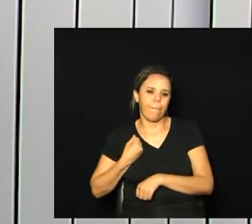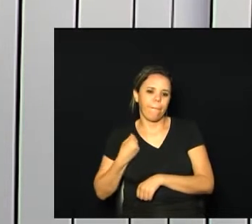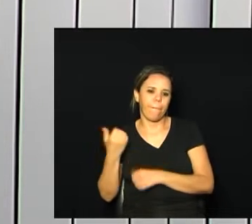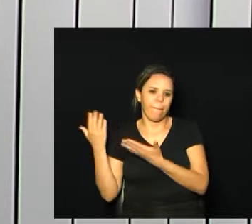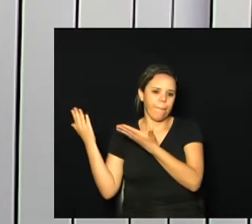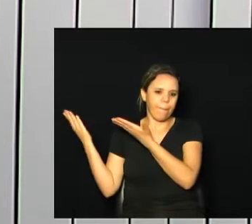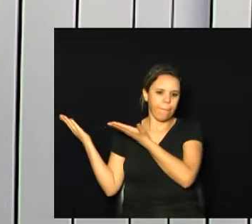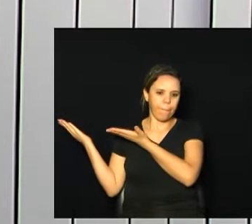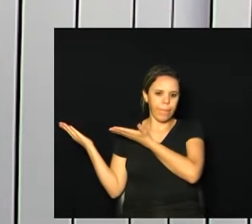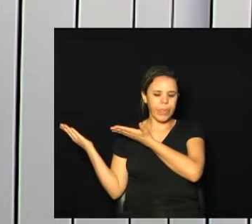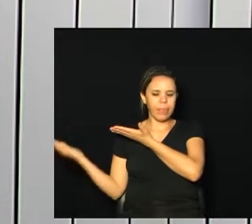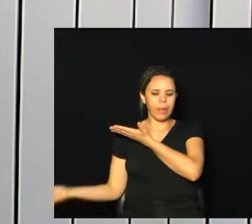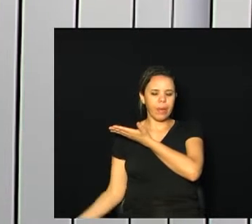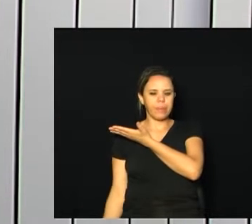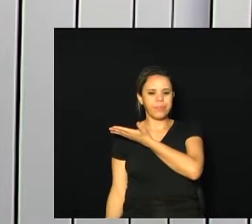DDD,